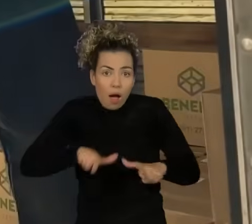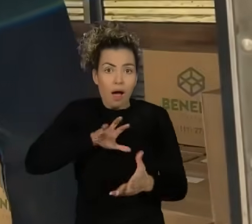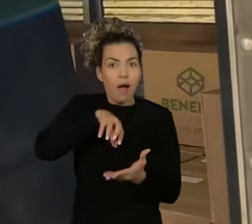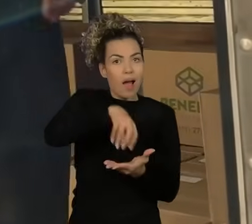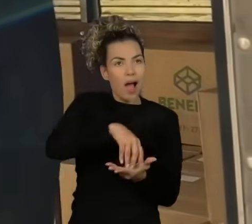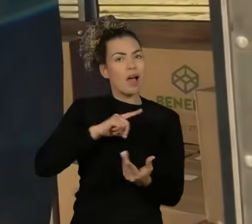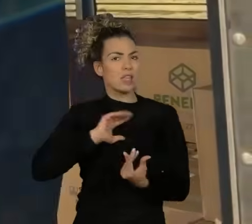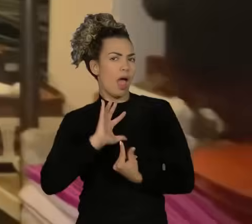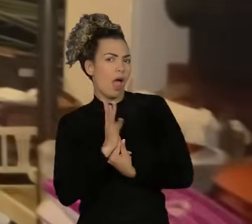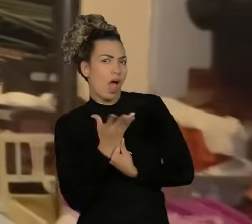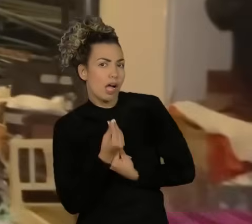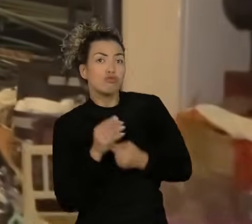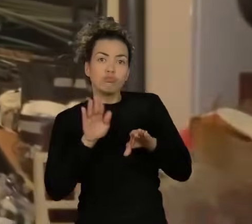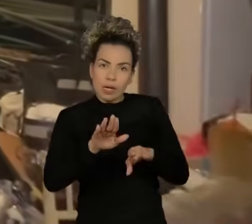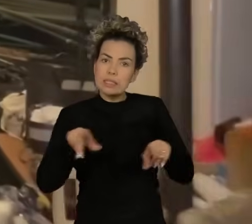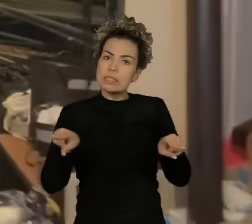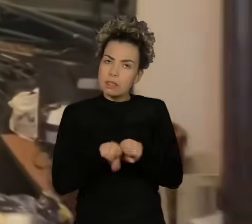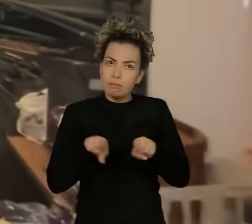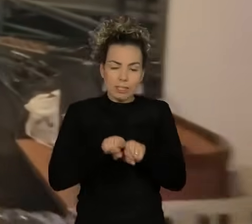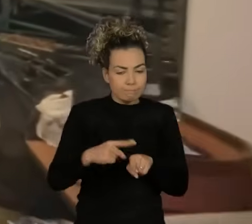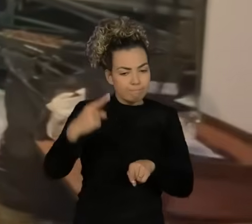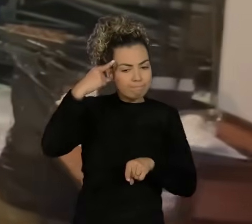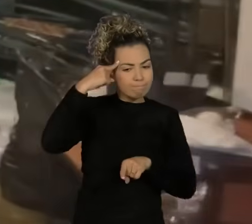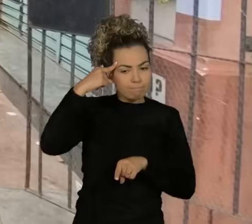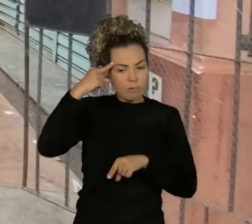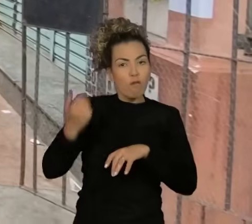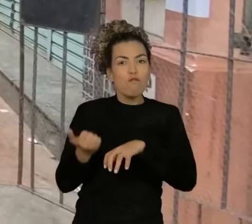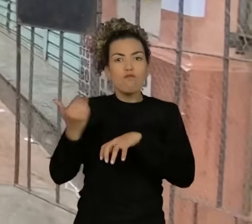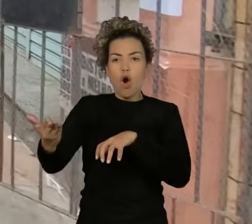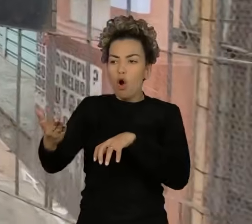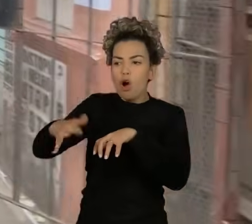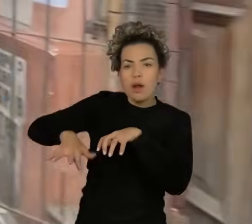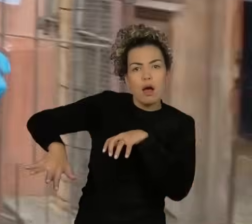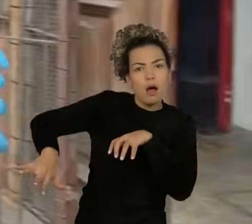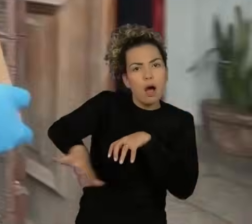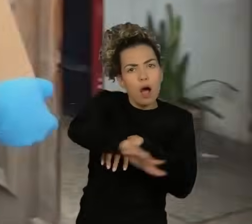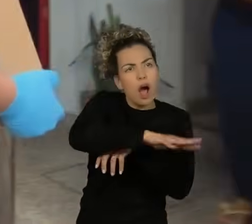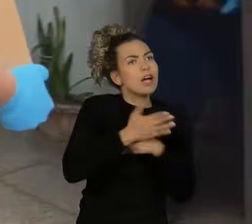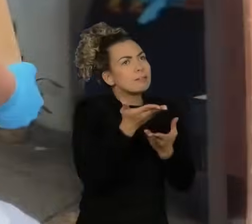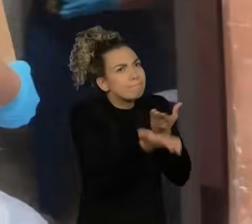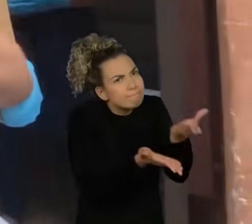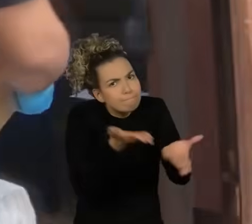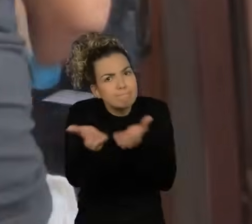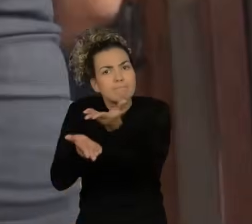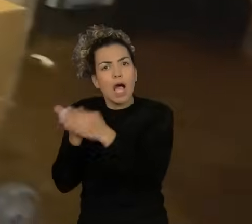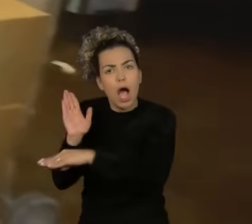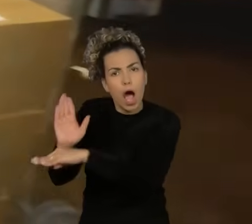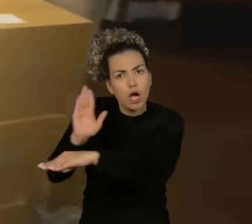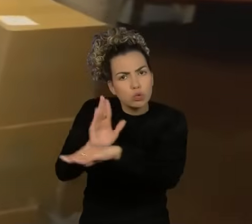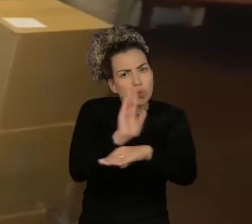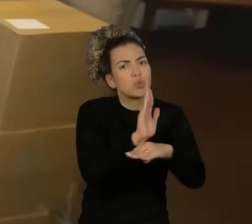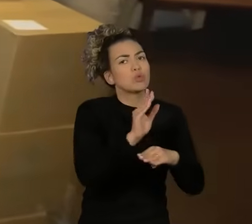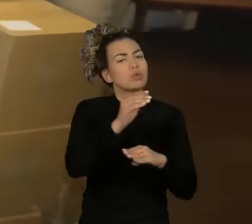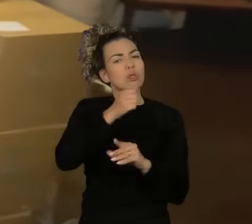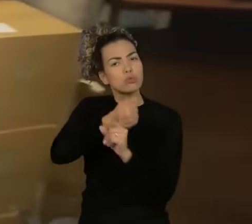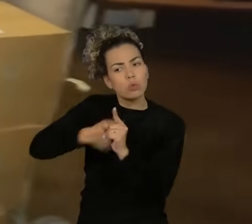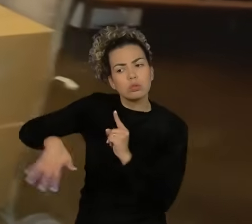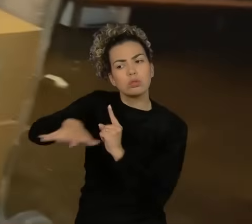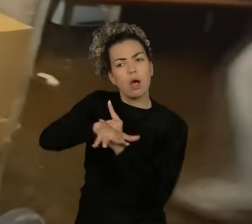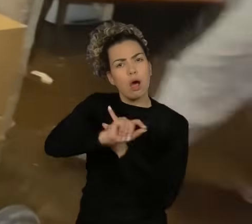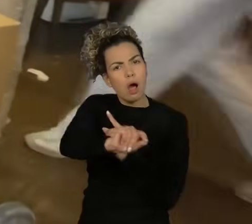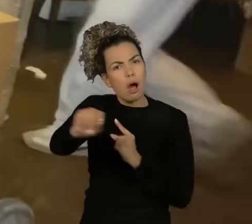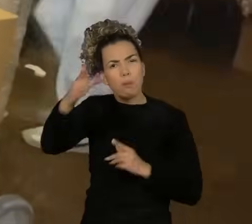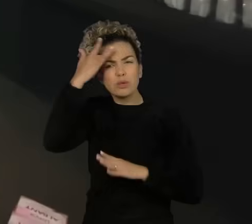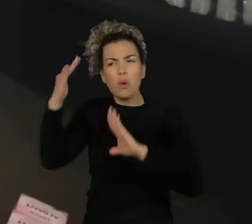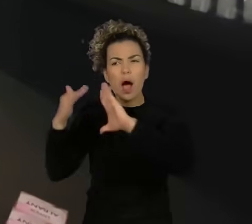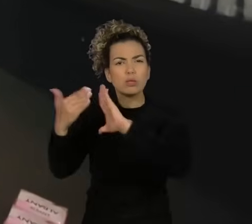se engajou também no desenvolvimento de uma importante base de assistência social a moradores de rua e